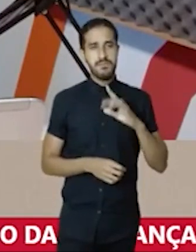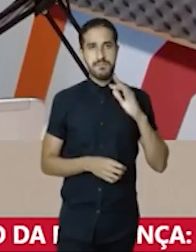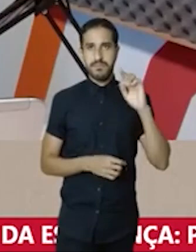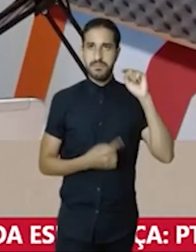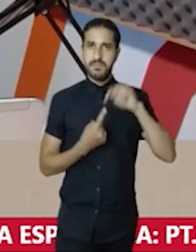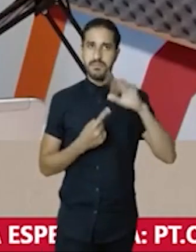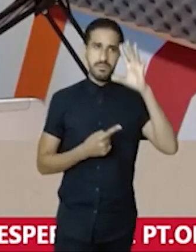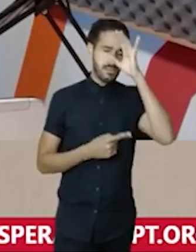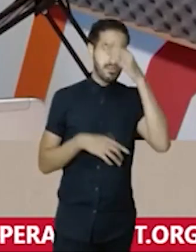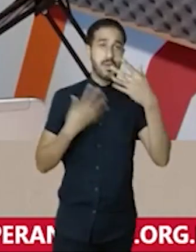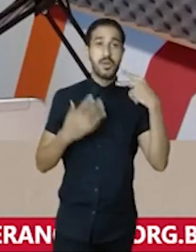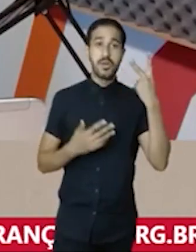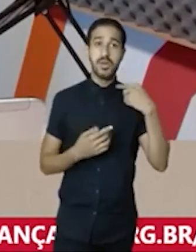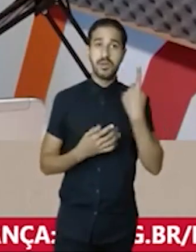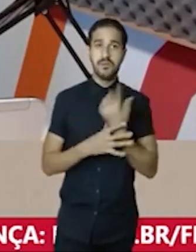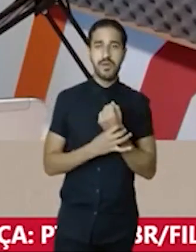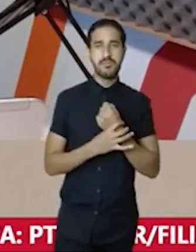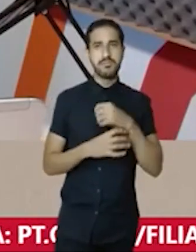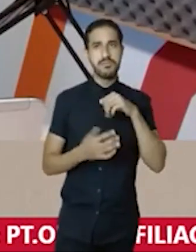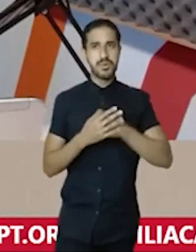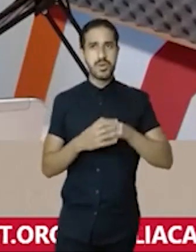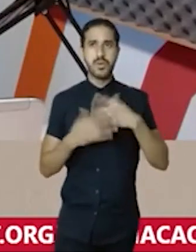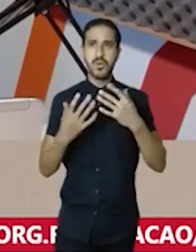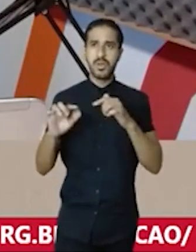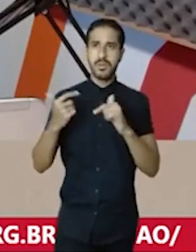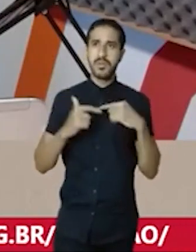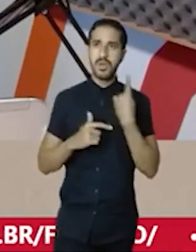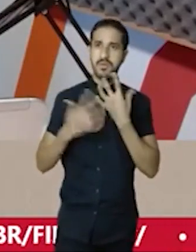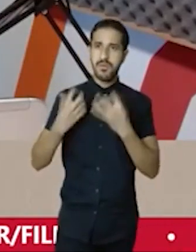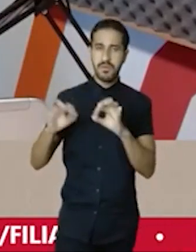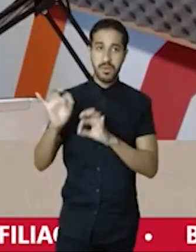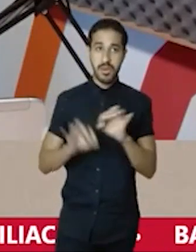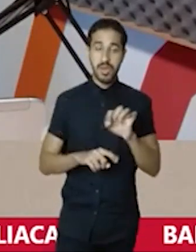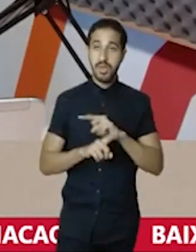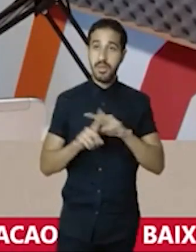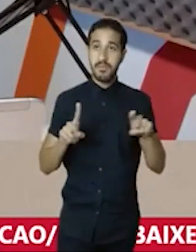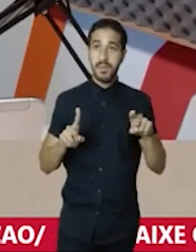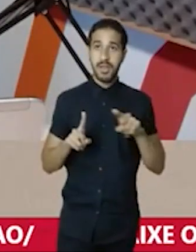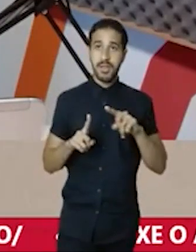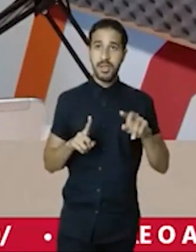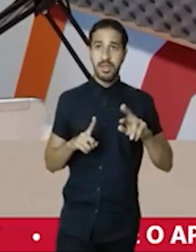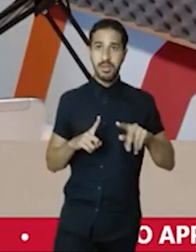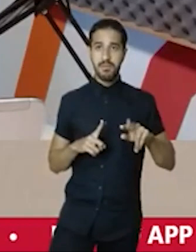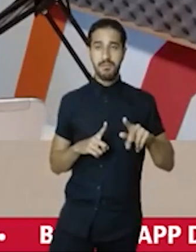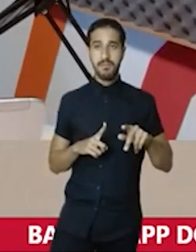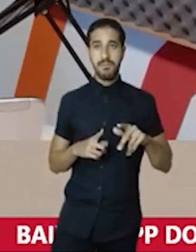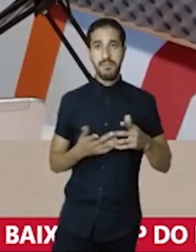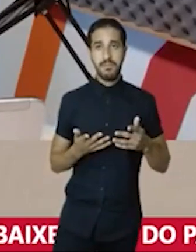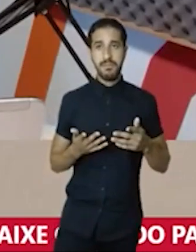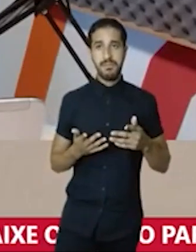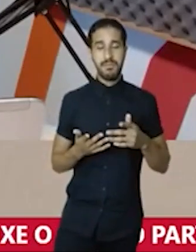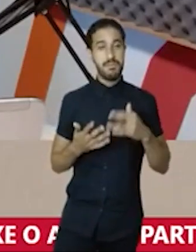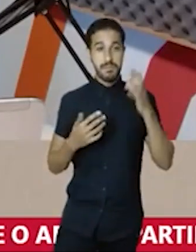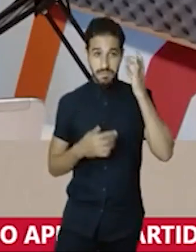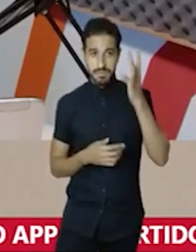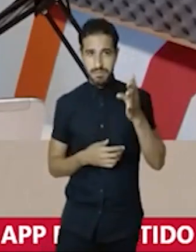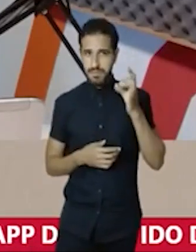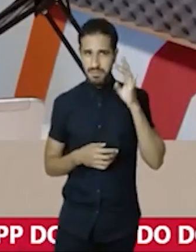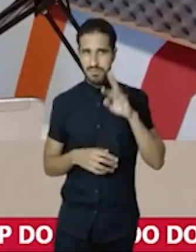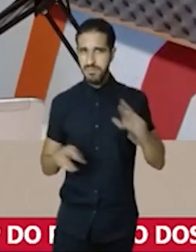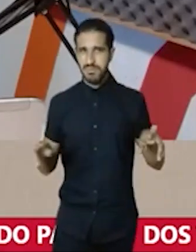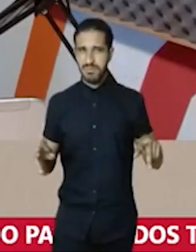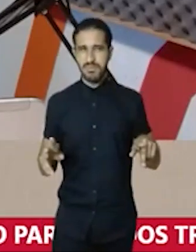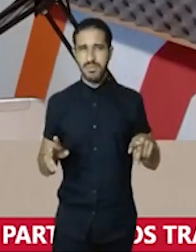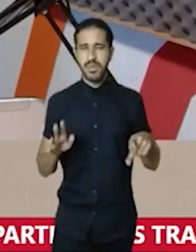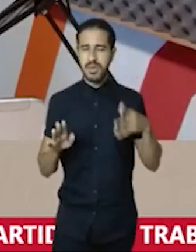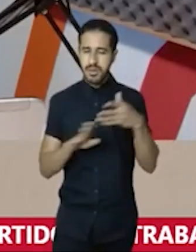que nós vamos defender, quais são as ações que a gente vai estar se organizando, mas não tem sido fácil ocupar